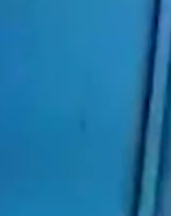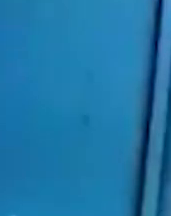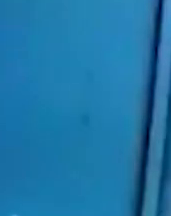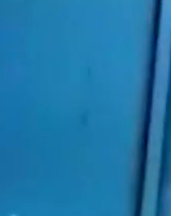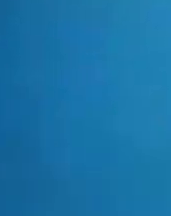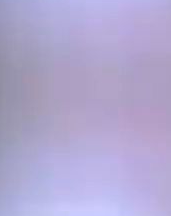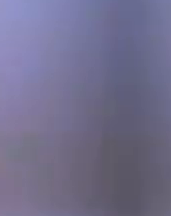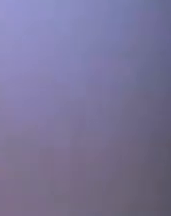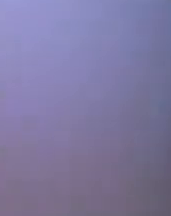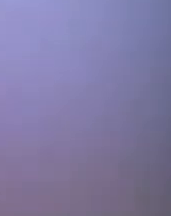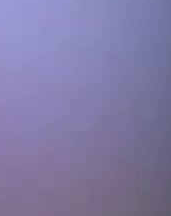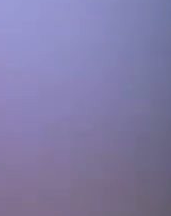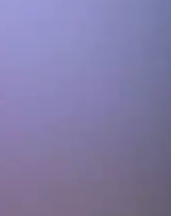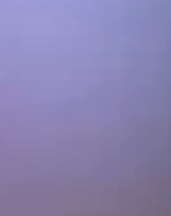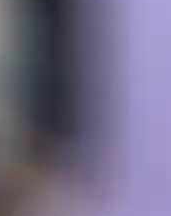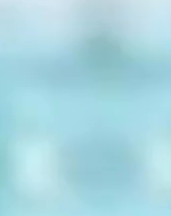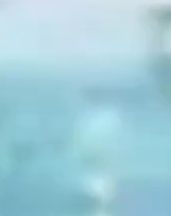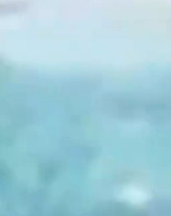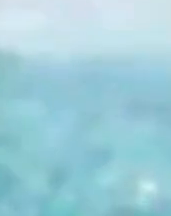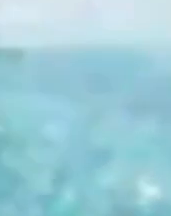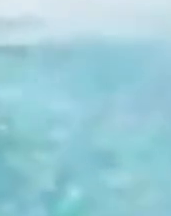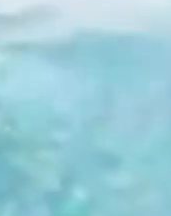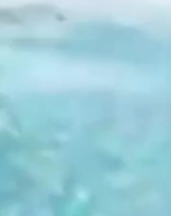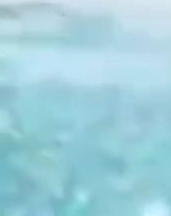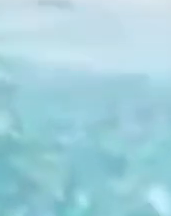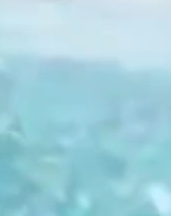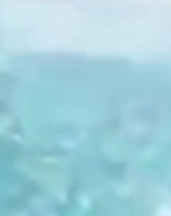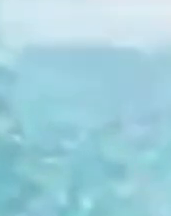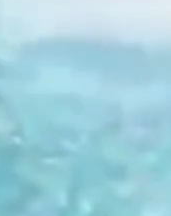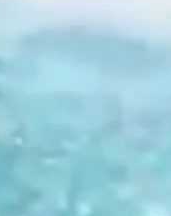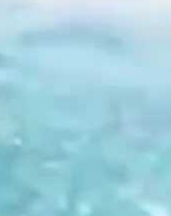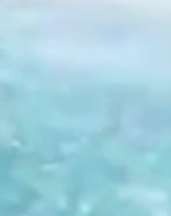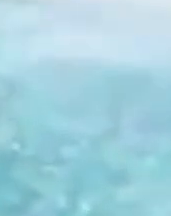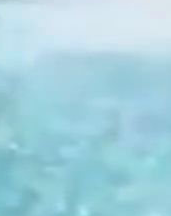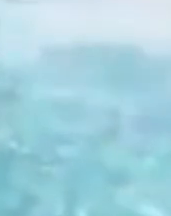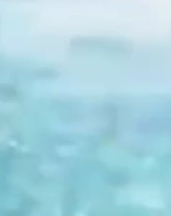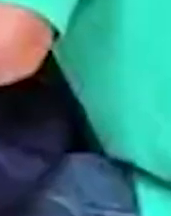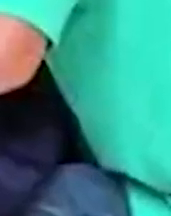atendimento, reuniões, acompanhamentos, batismos para os menores.